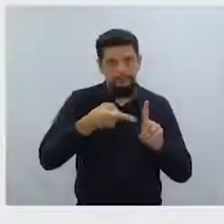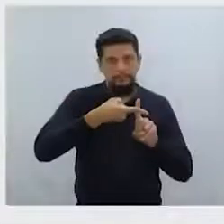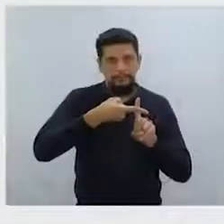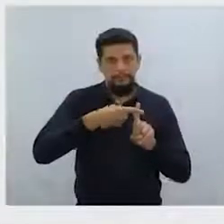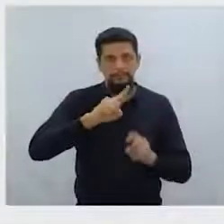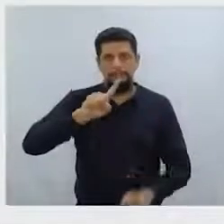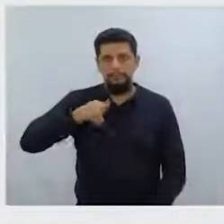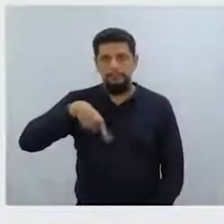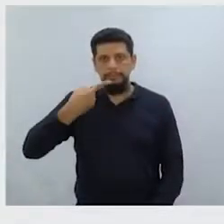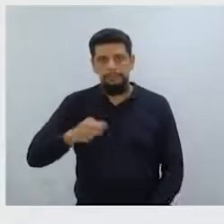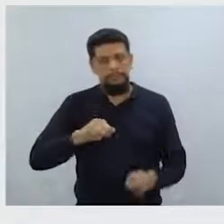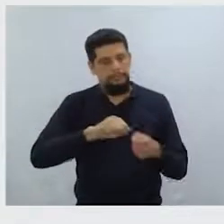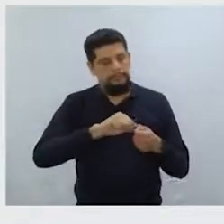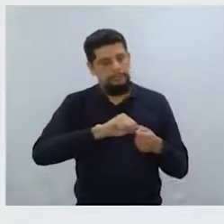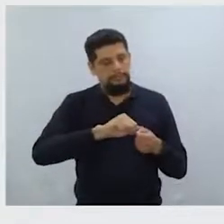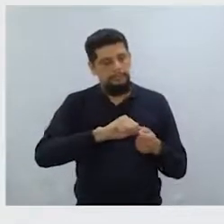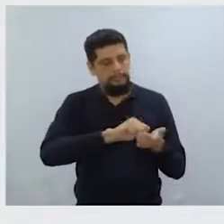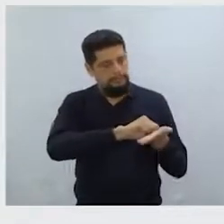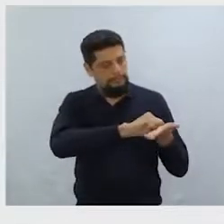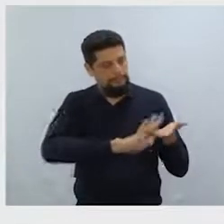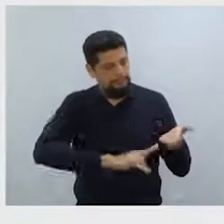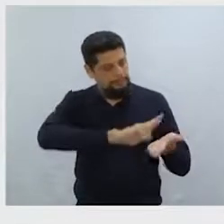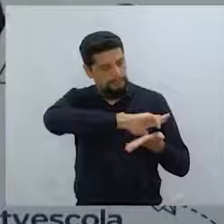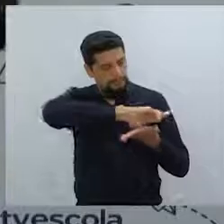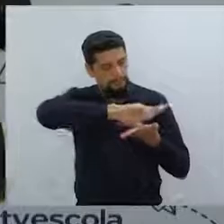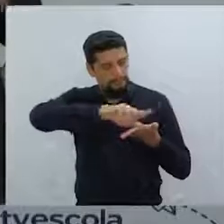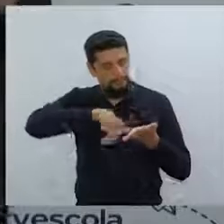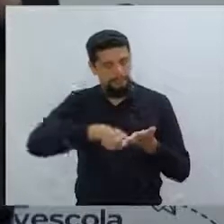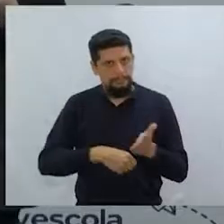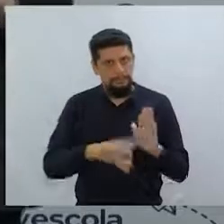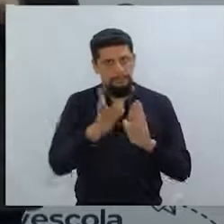E depois fizemos várias